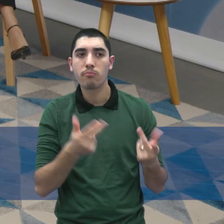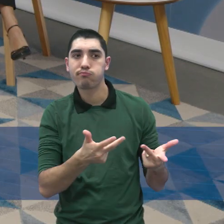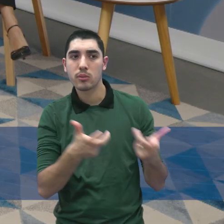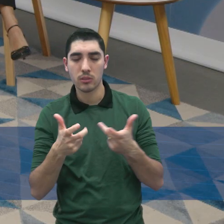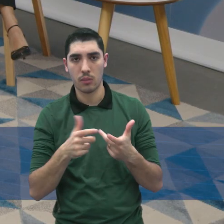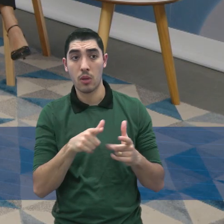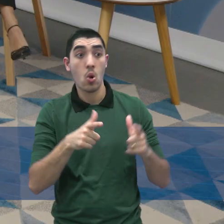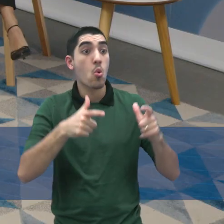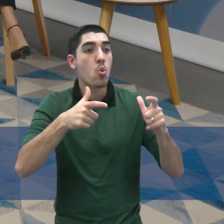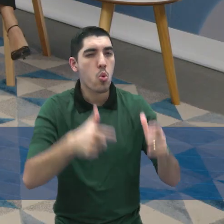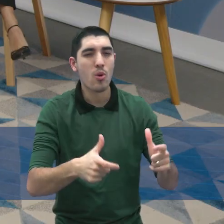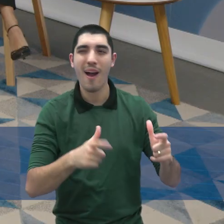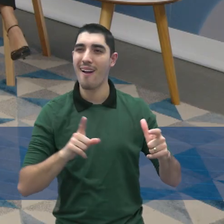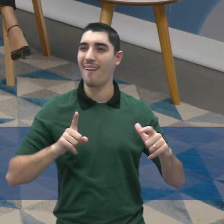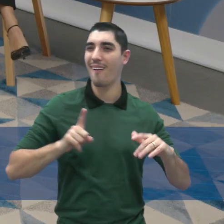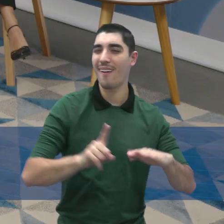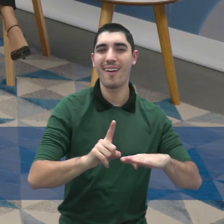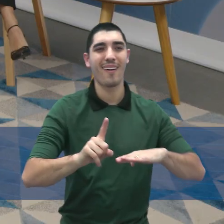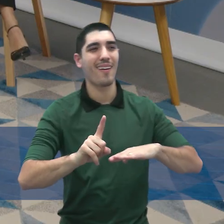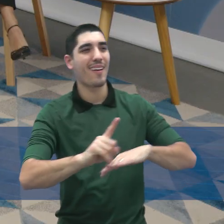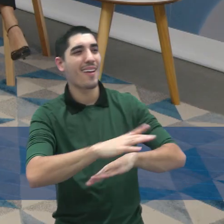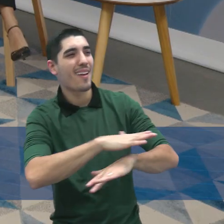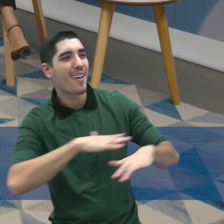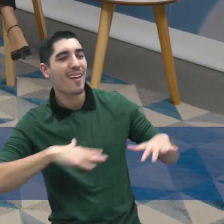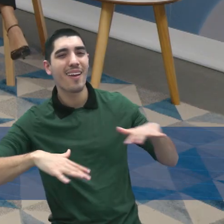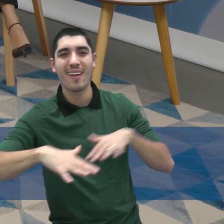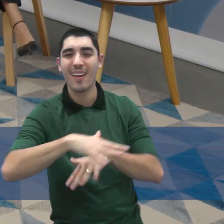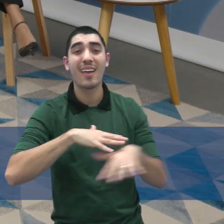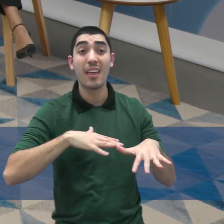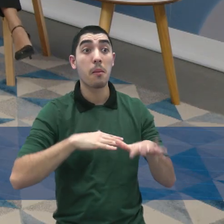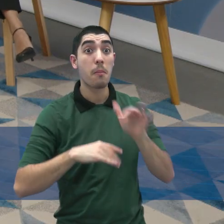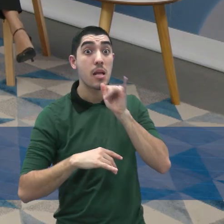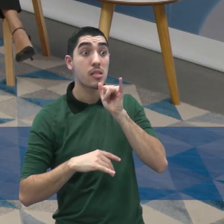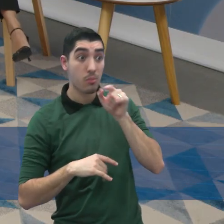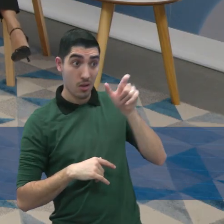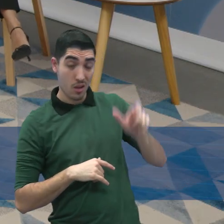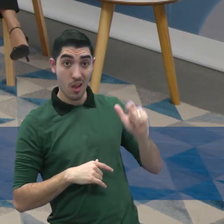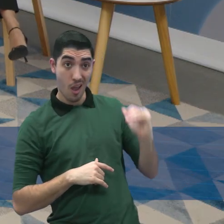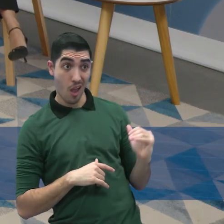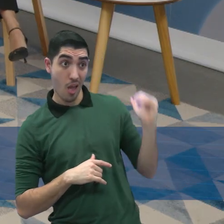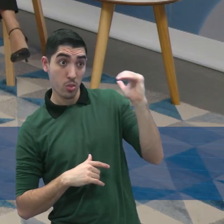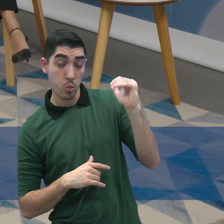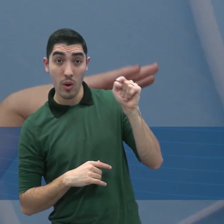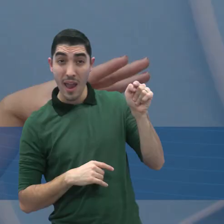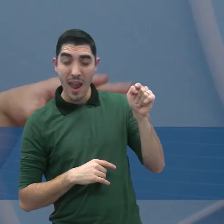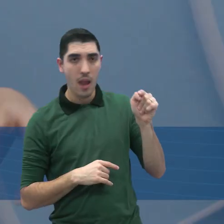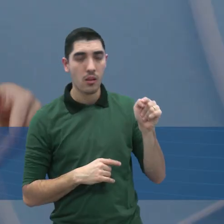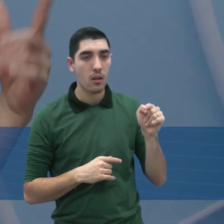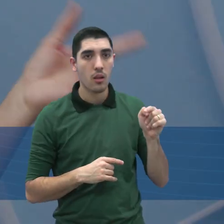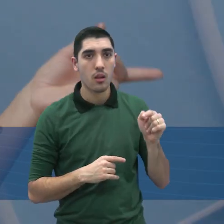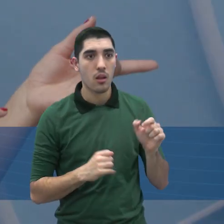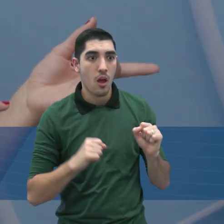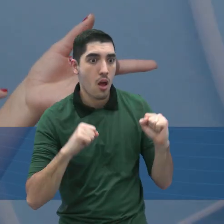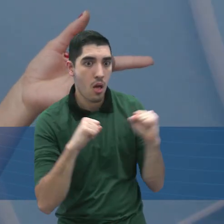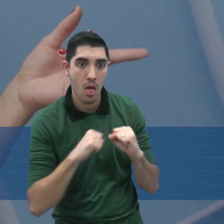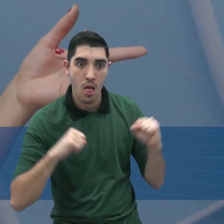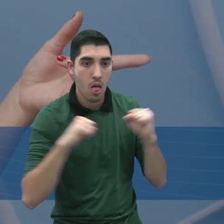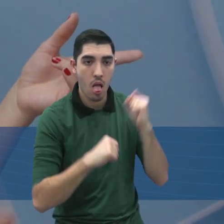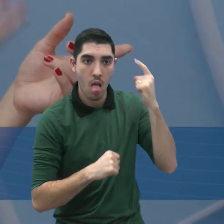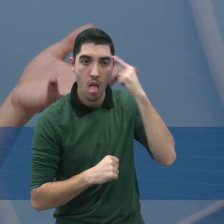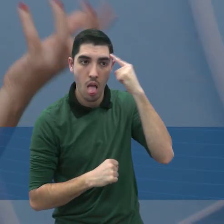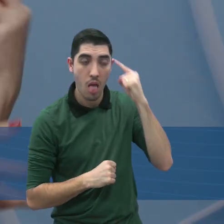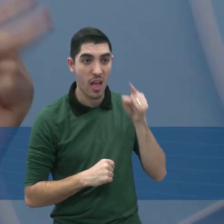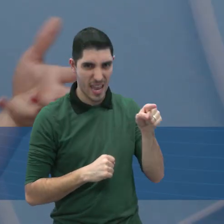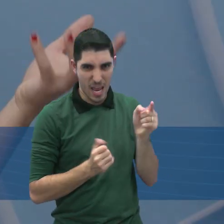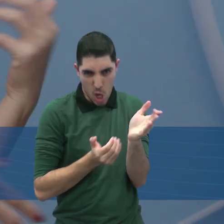tratar a base, né? Porque provavelmente um adulto que é extremamente fanático não começou ali ontem, né?